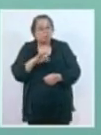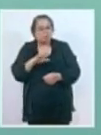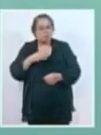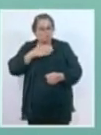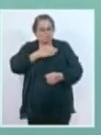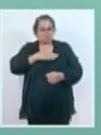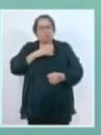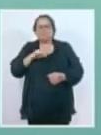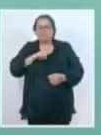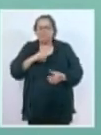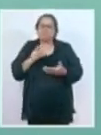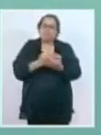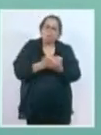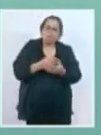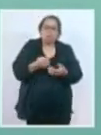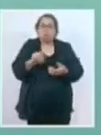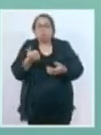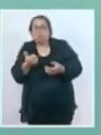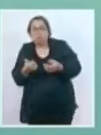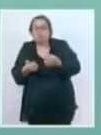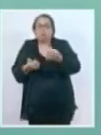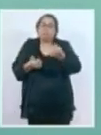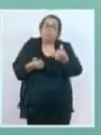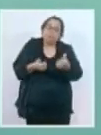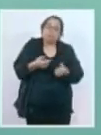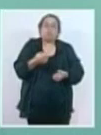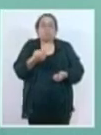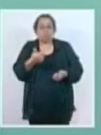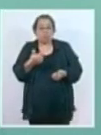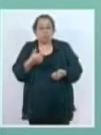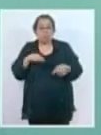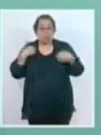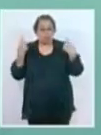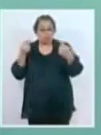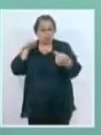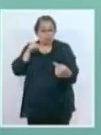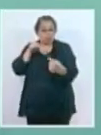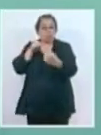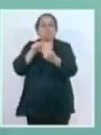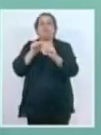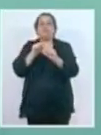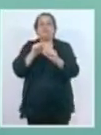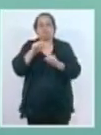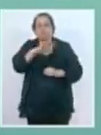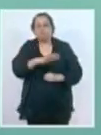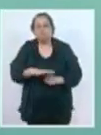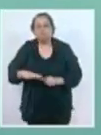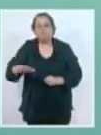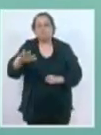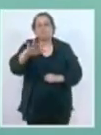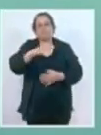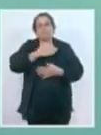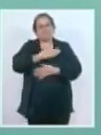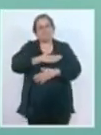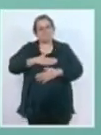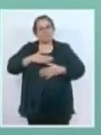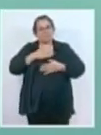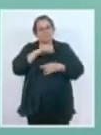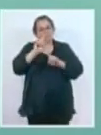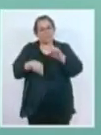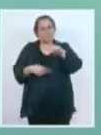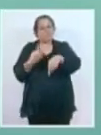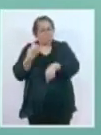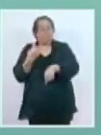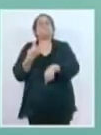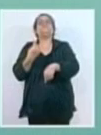margem, sim, né, que não está satisfeita. A nossa meta é que o quê? A margem de pessoas satisfeitas seja bem maior do que a